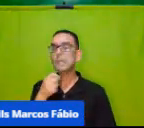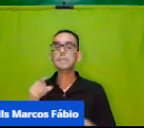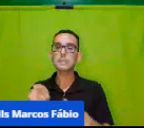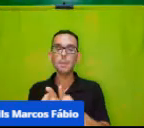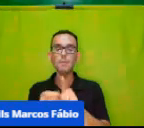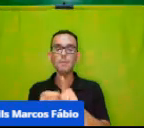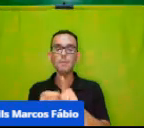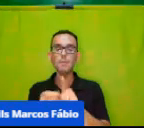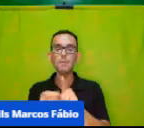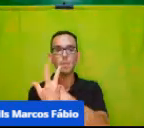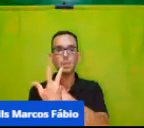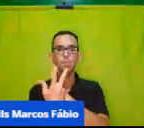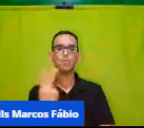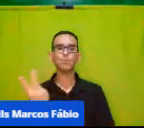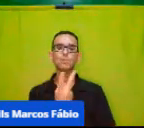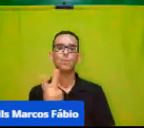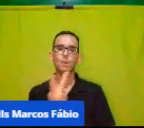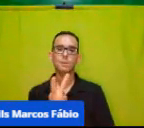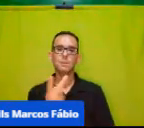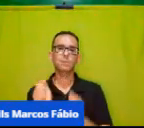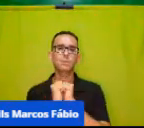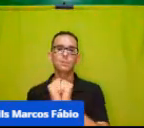com